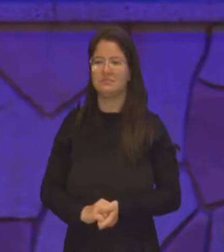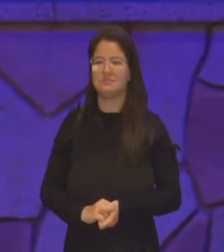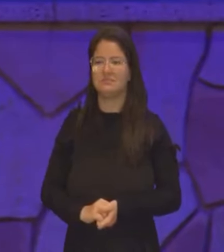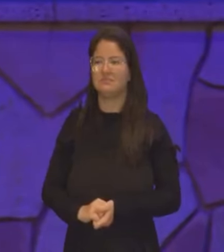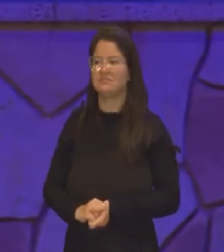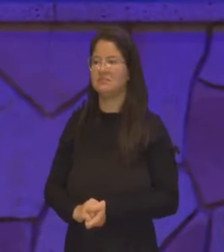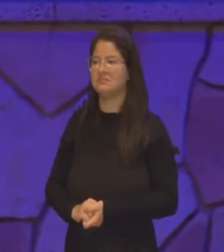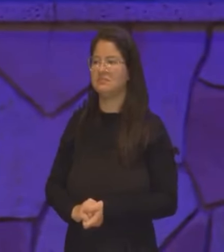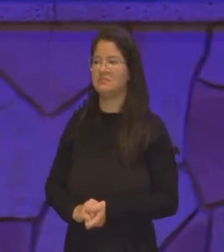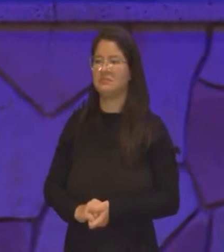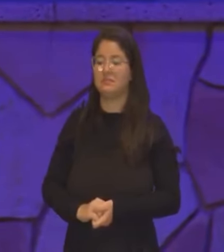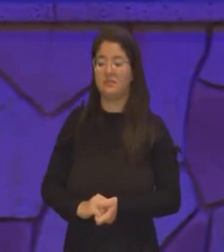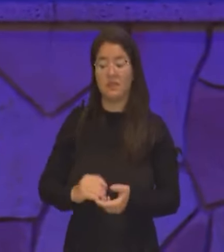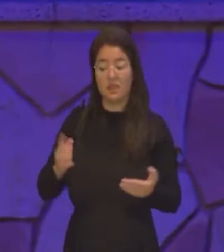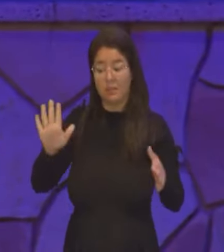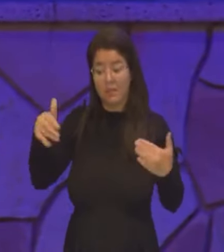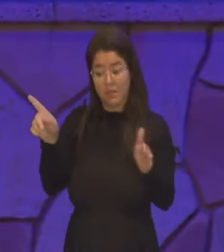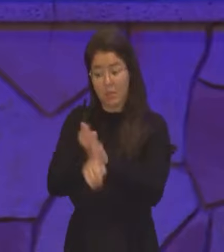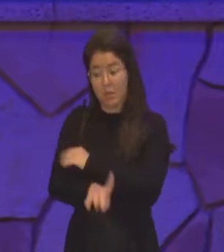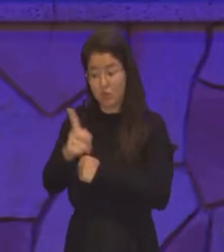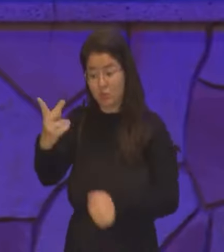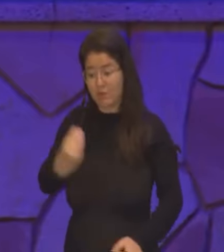Essa é a posição que você ocupa hoje.